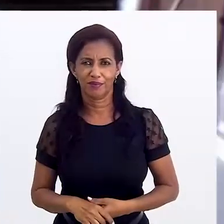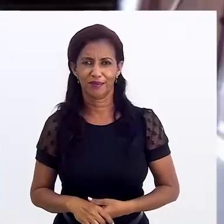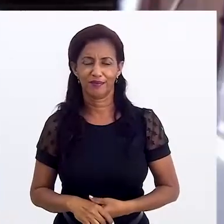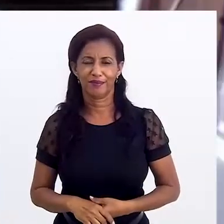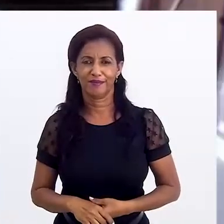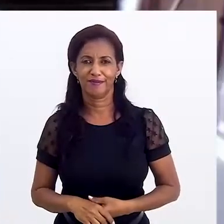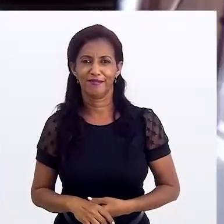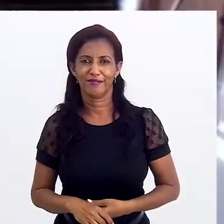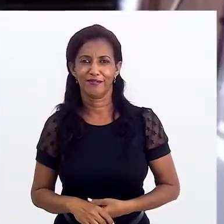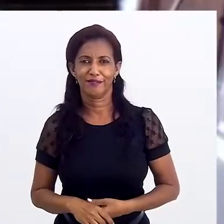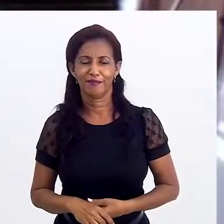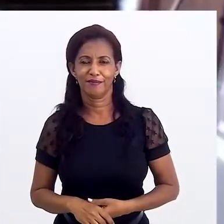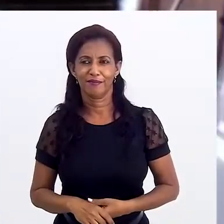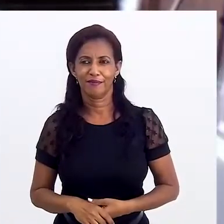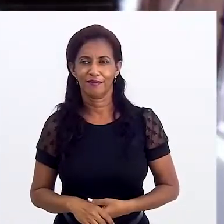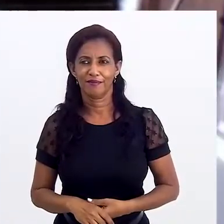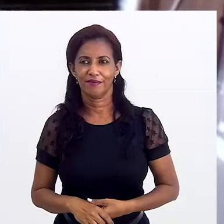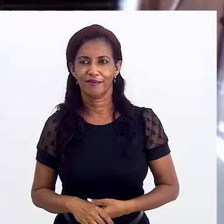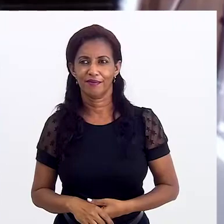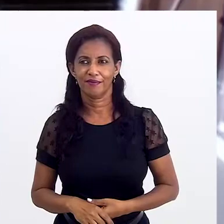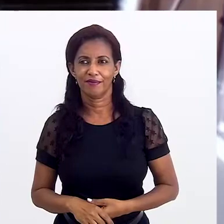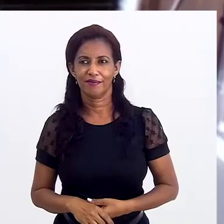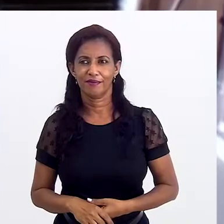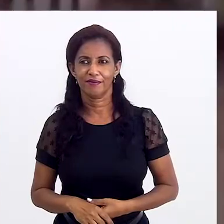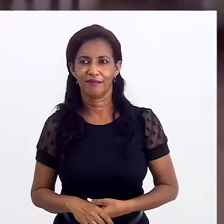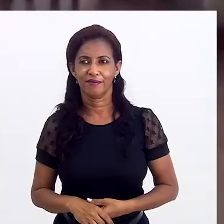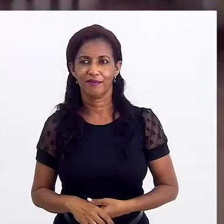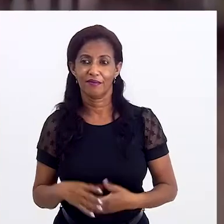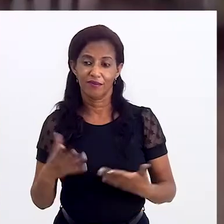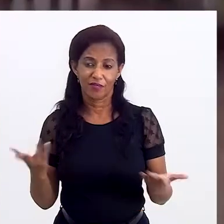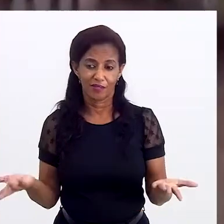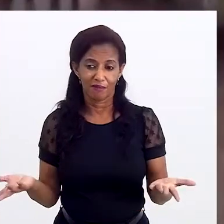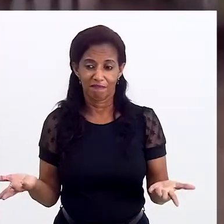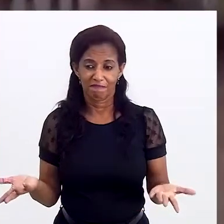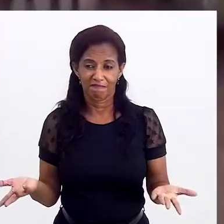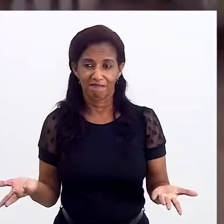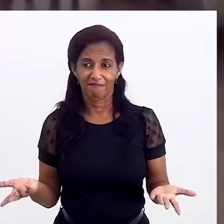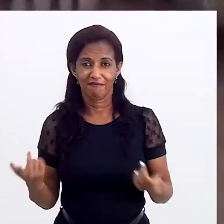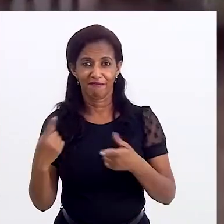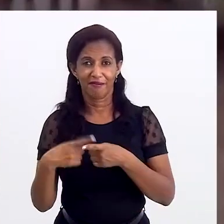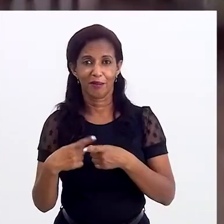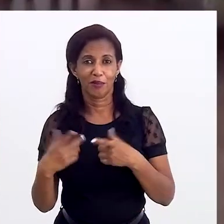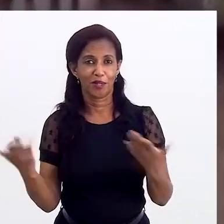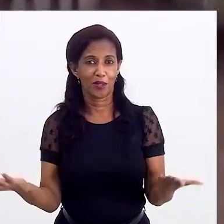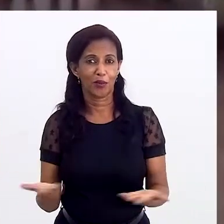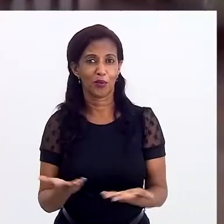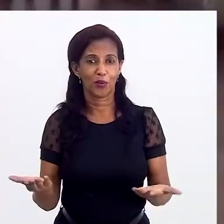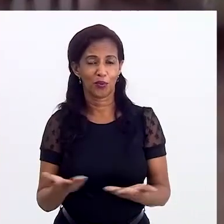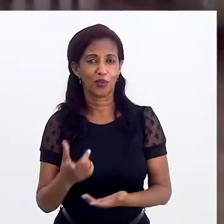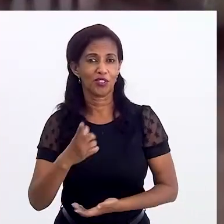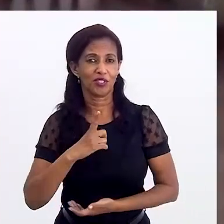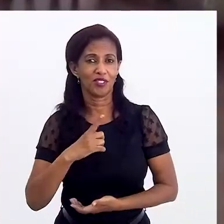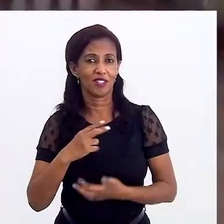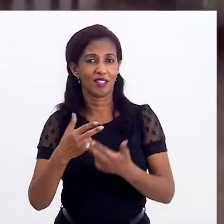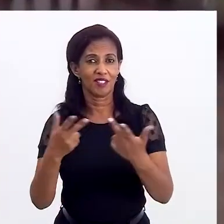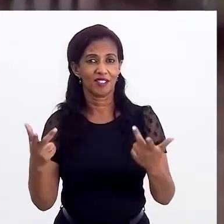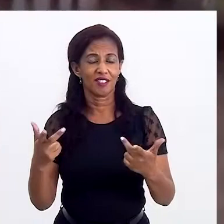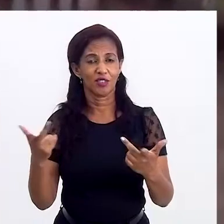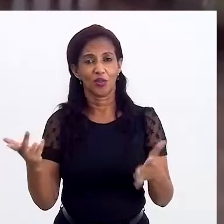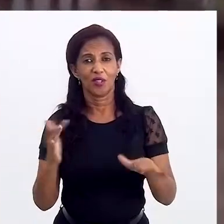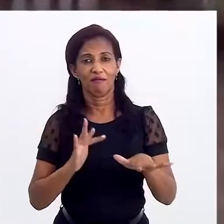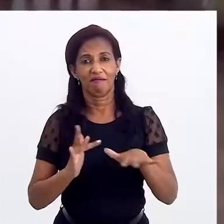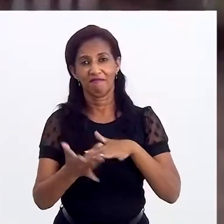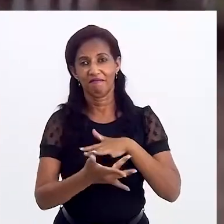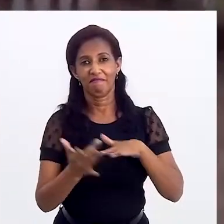Que bonitinha! Bonitinha. Eu disse para ela, olha, porque hoje em dia tem essa coisa das